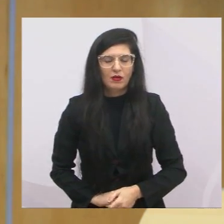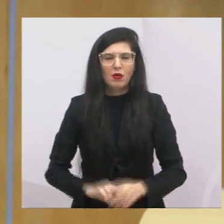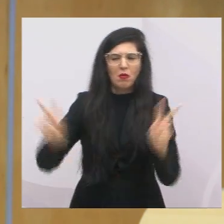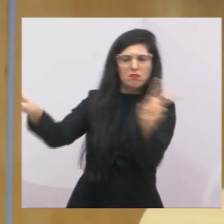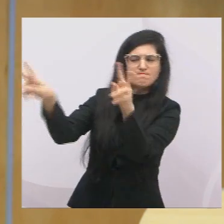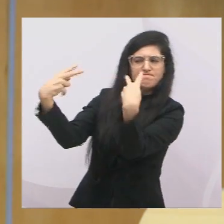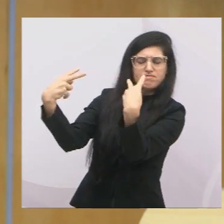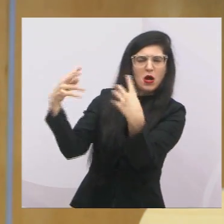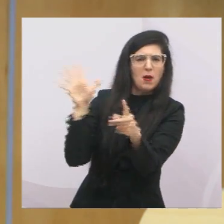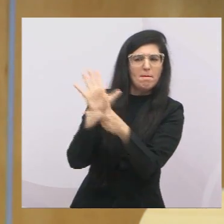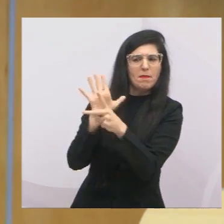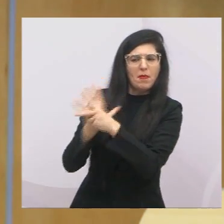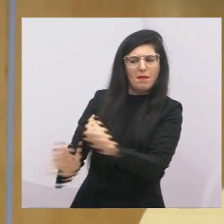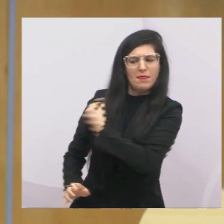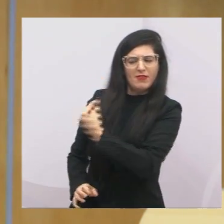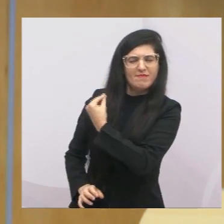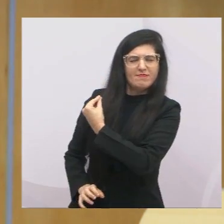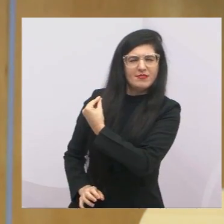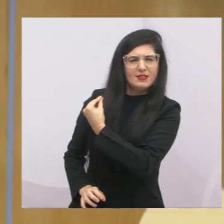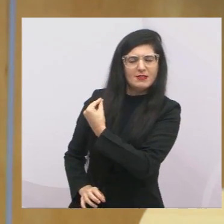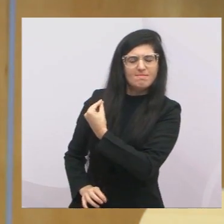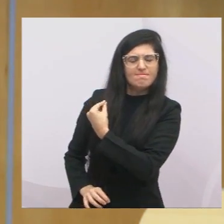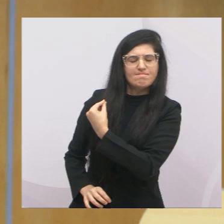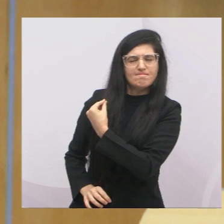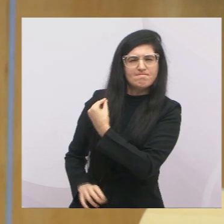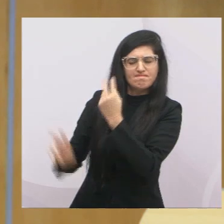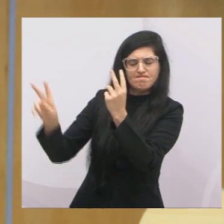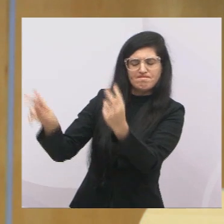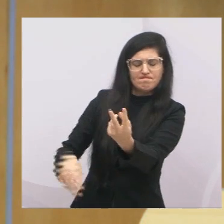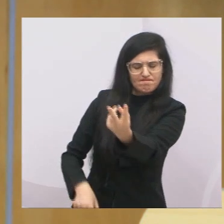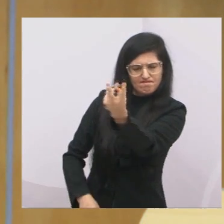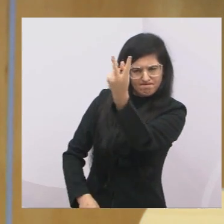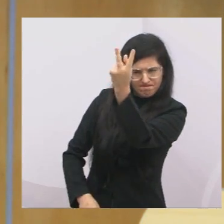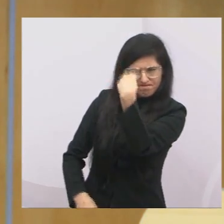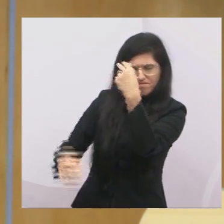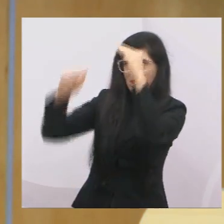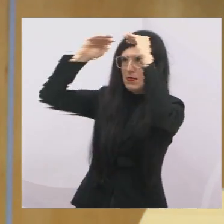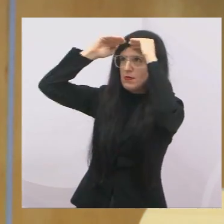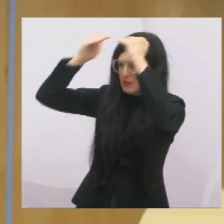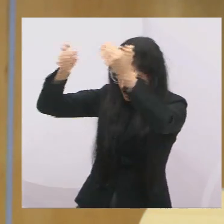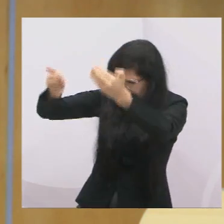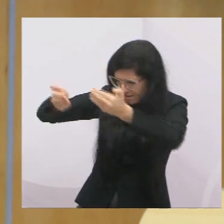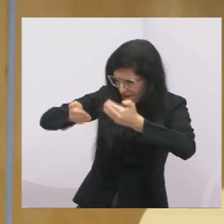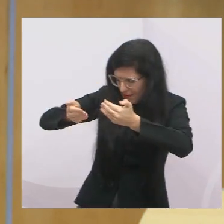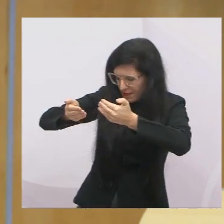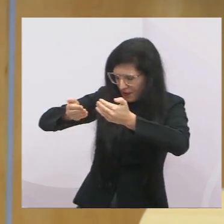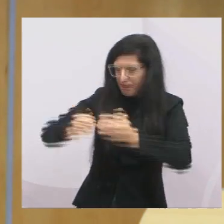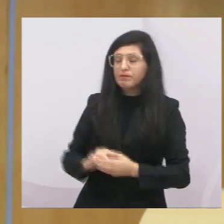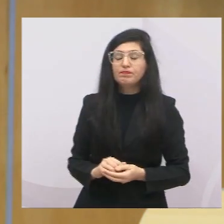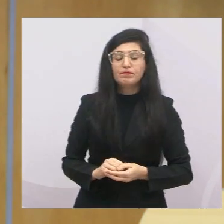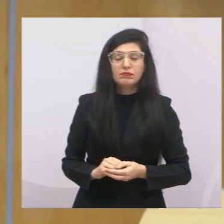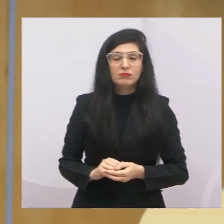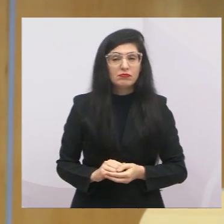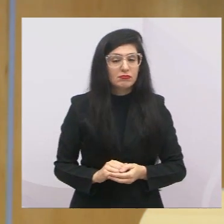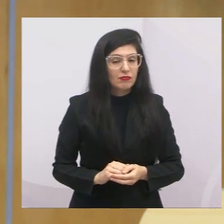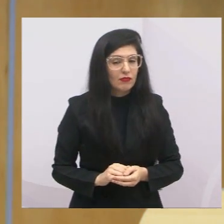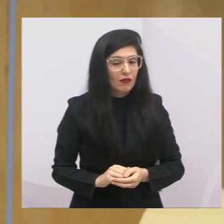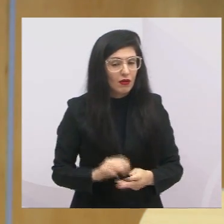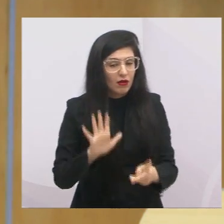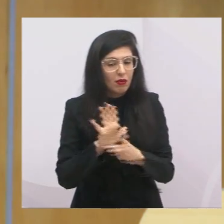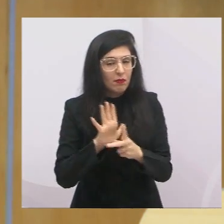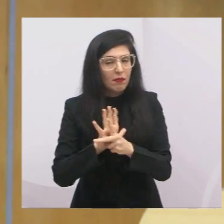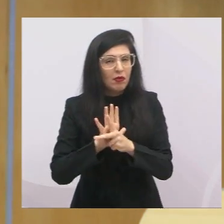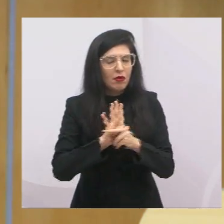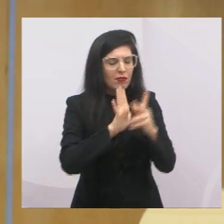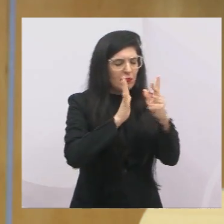que escuta a sua porta, que se detém junto à sua casa e que, enterrando uma estaca dentro